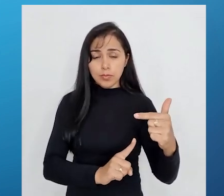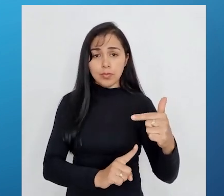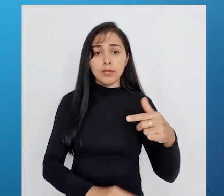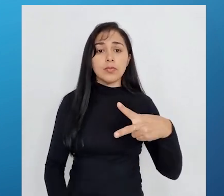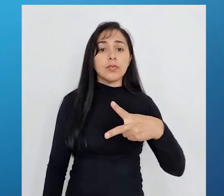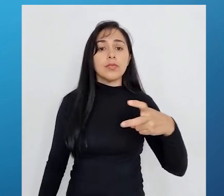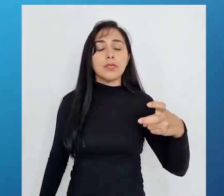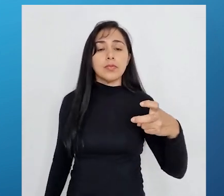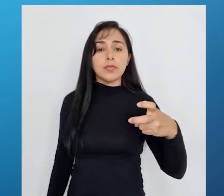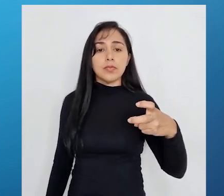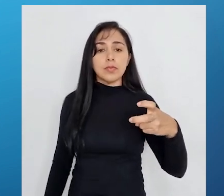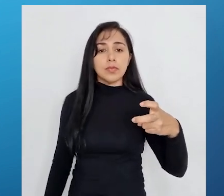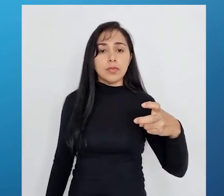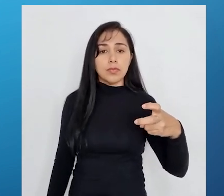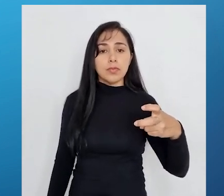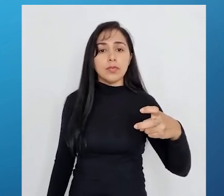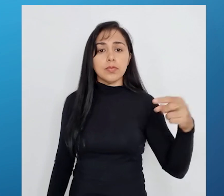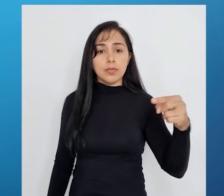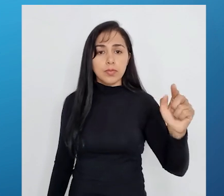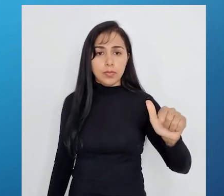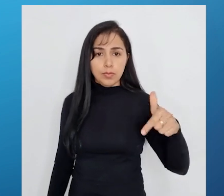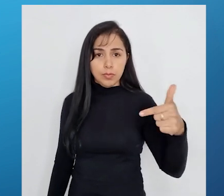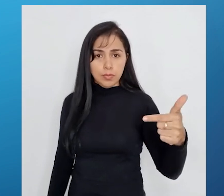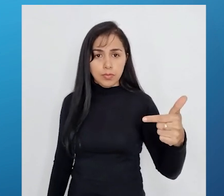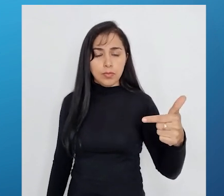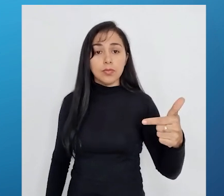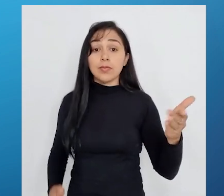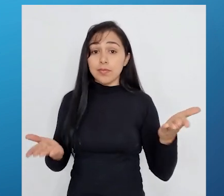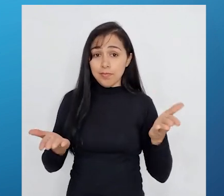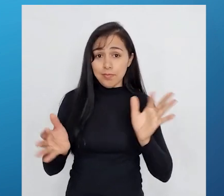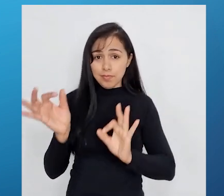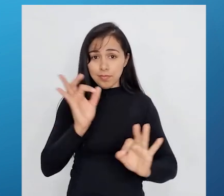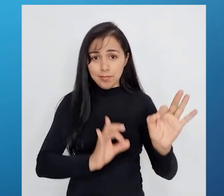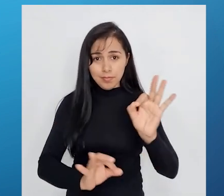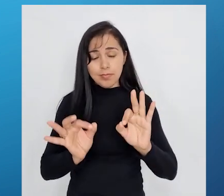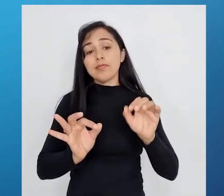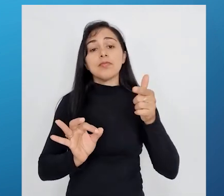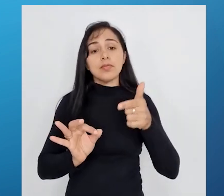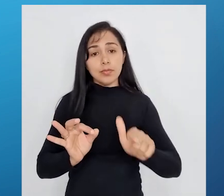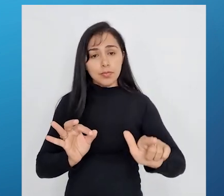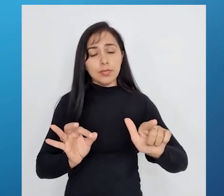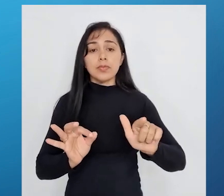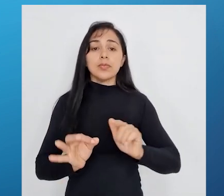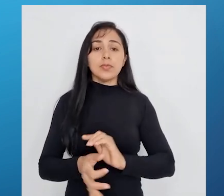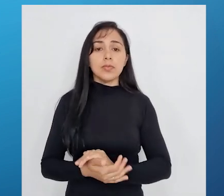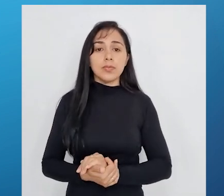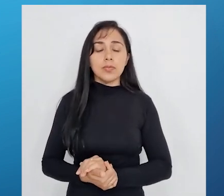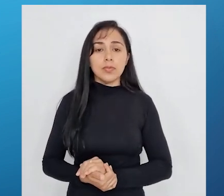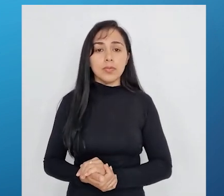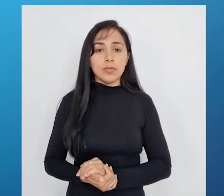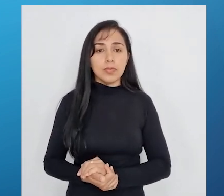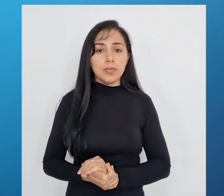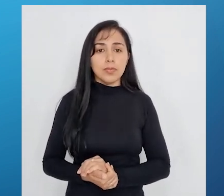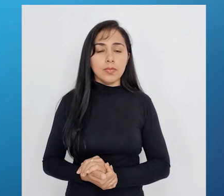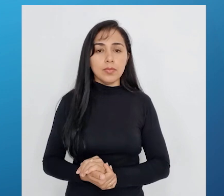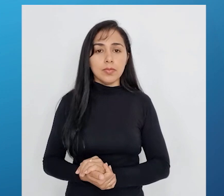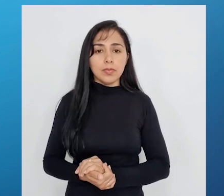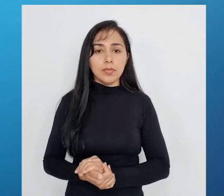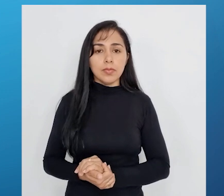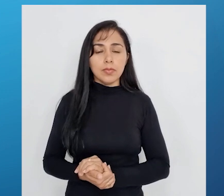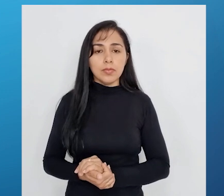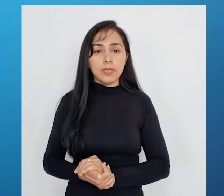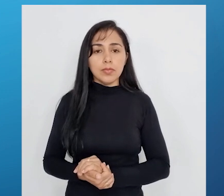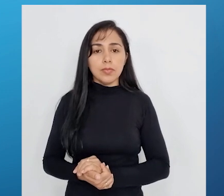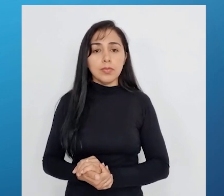a menos 2. Vamos dar uma reorganizada nisso daqui. Então,